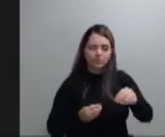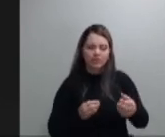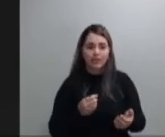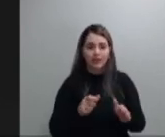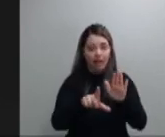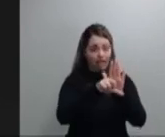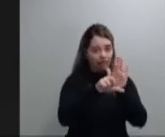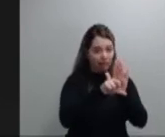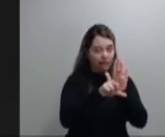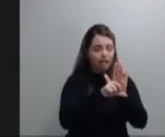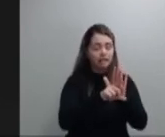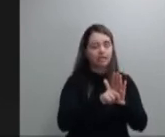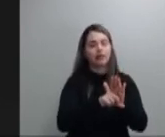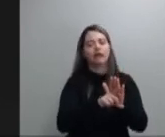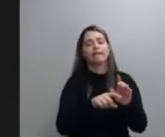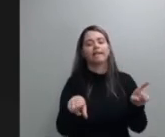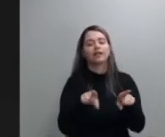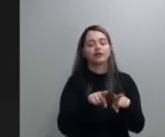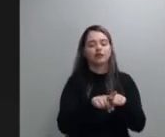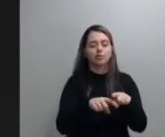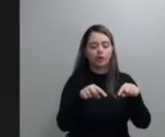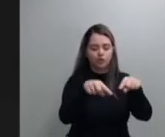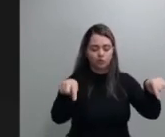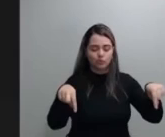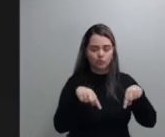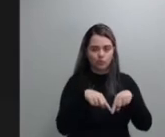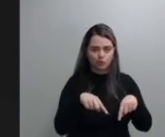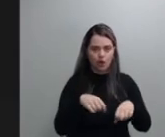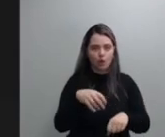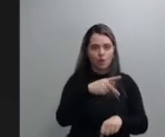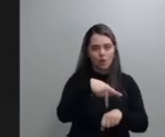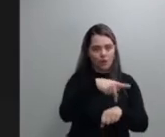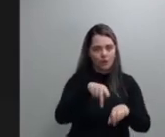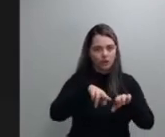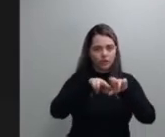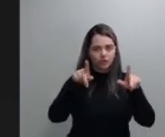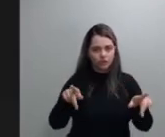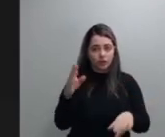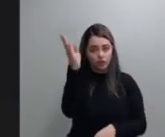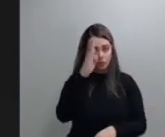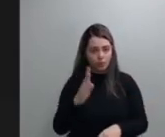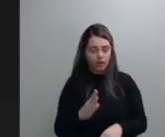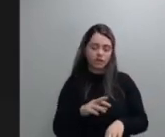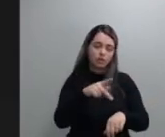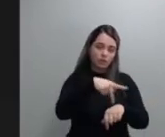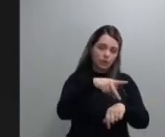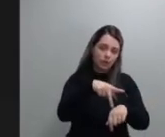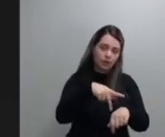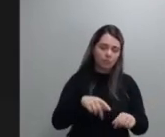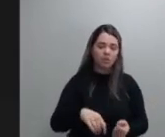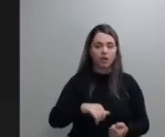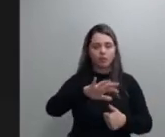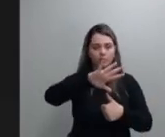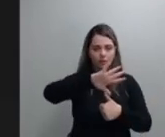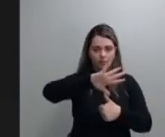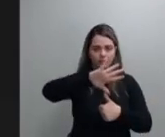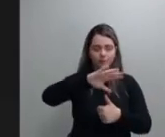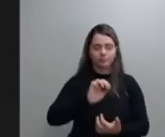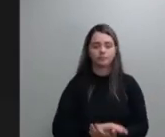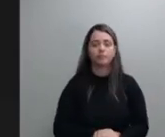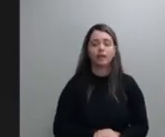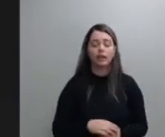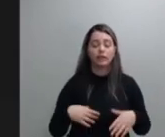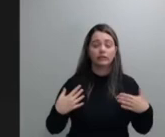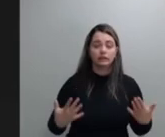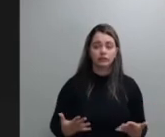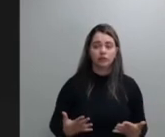território estrangeiro e em território brasileiro sua excelência considerou inconcebível a imposição do